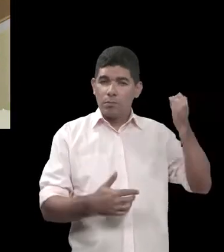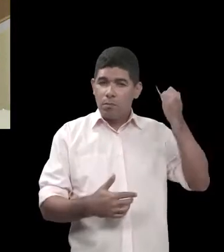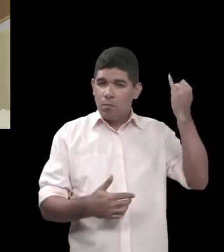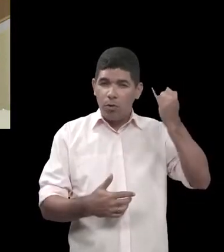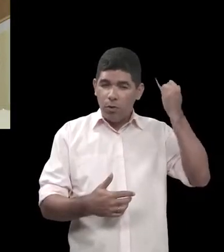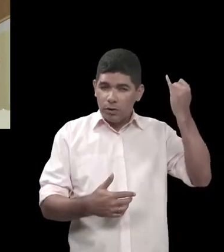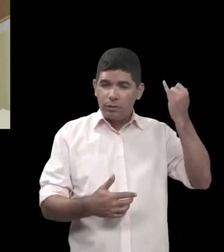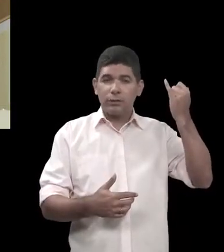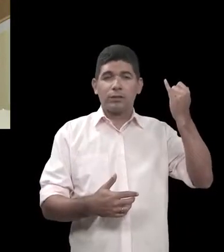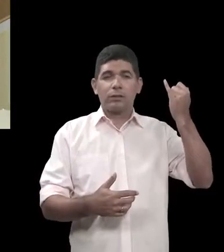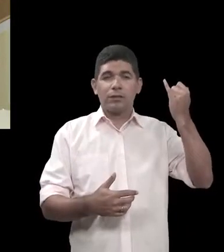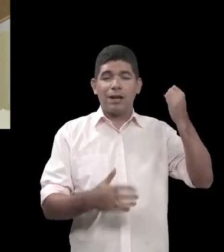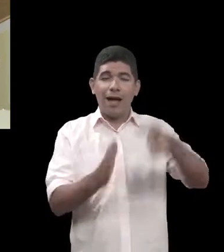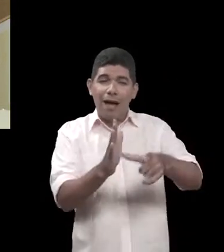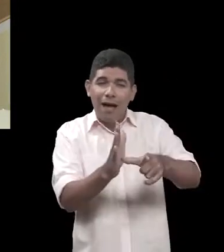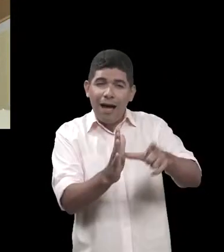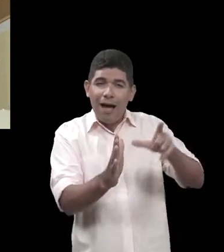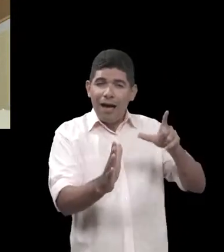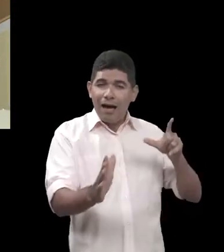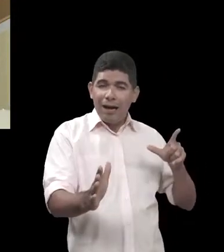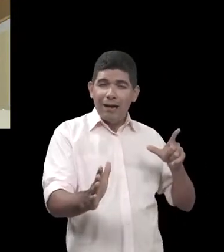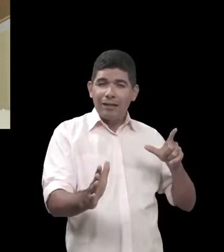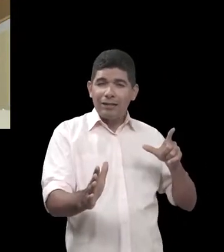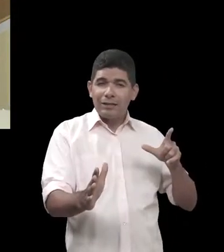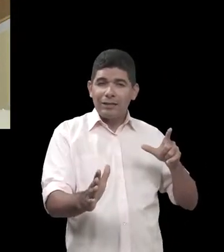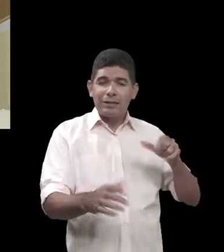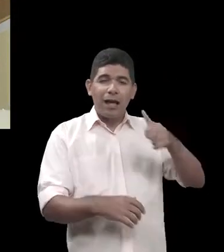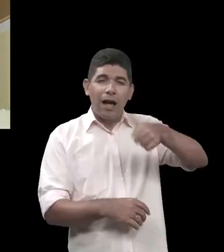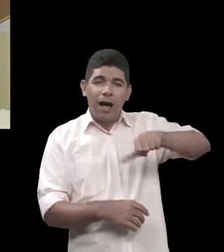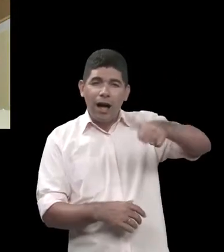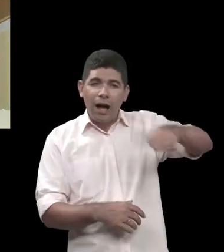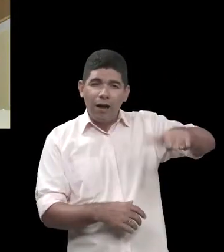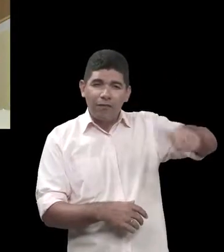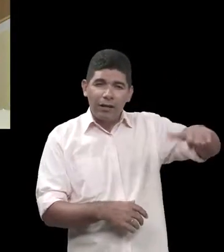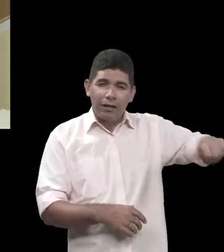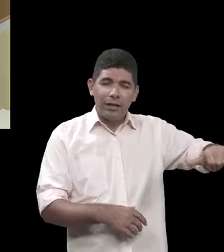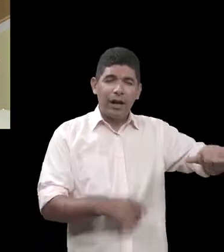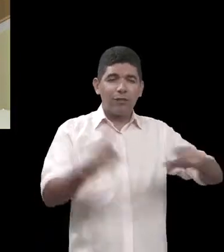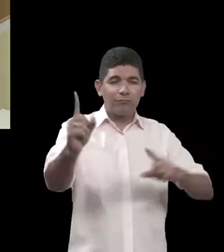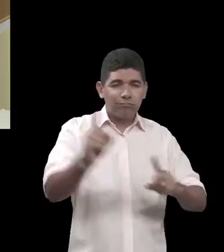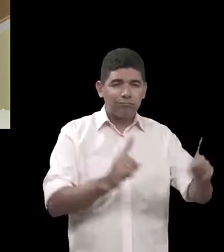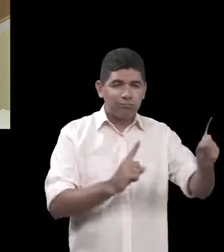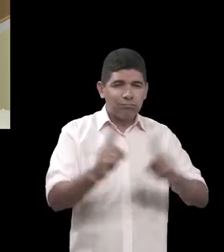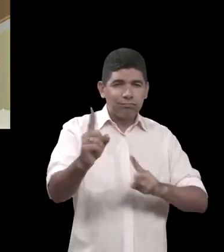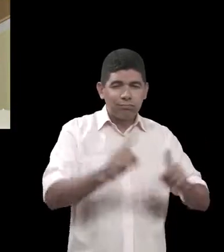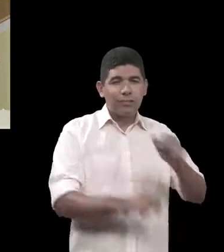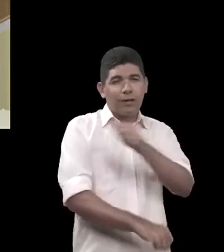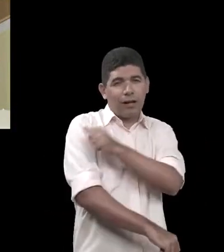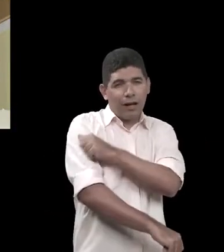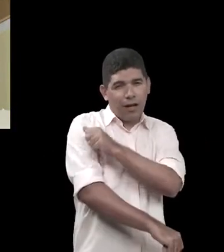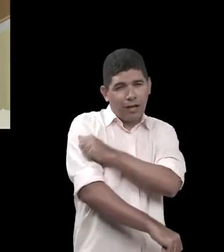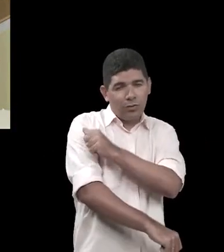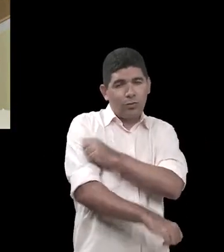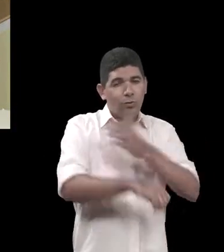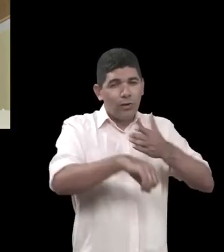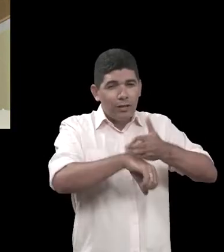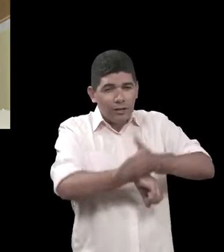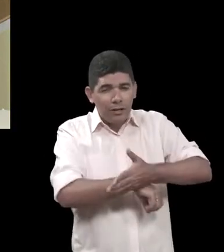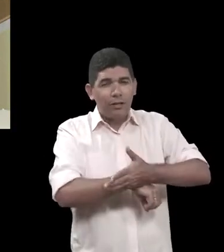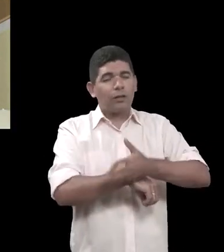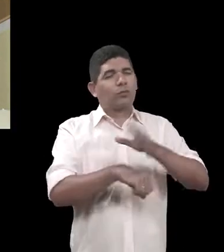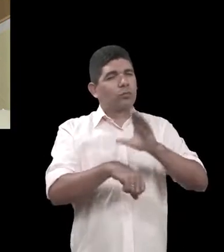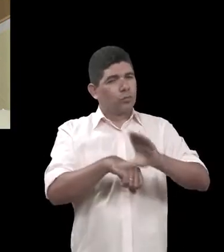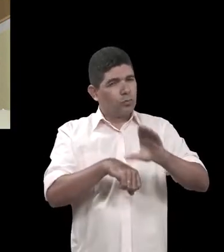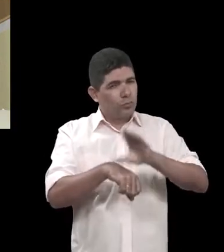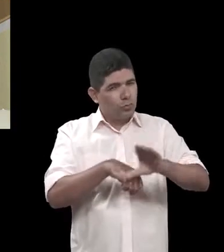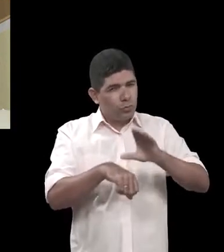minimamente consiga fazer uma triagem de quem já tem algum domíniozinho de Libras ou não, para entrar e conseguir começar a entender, né?